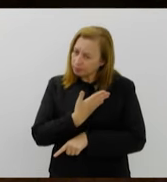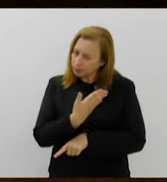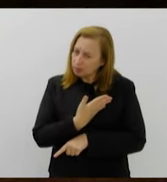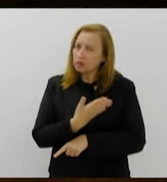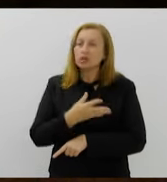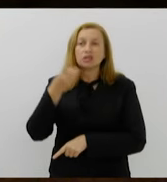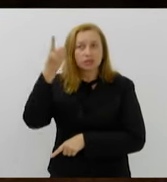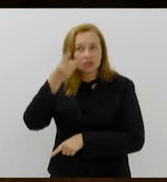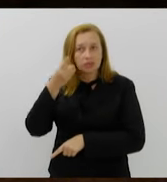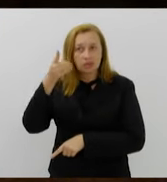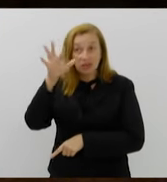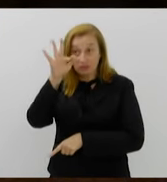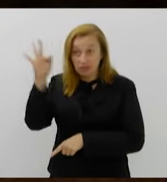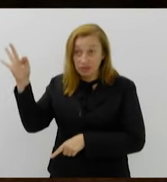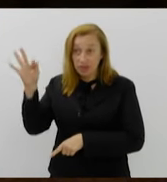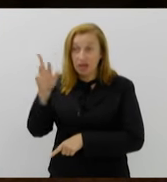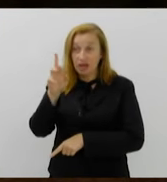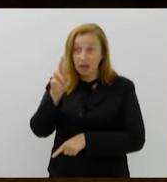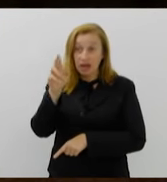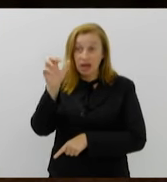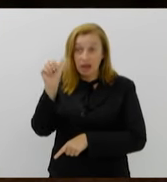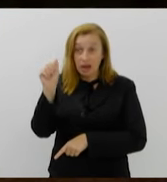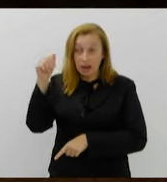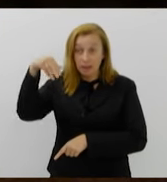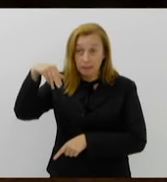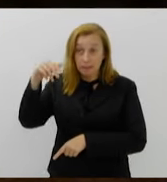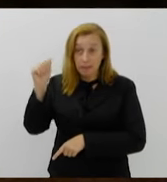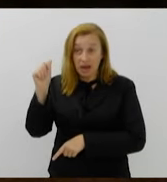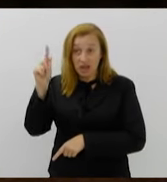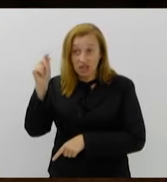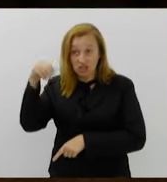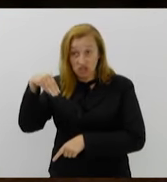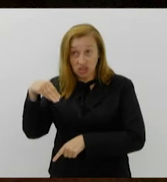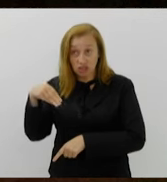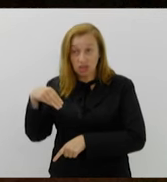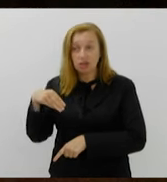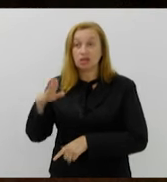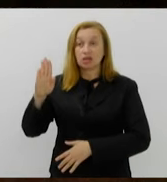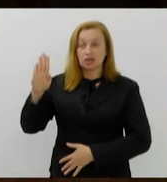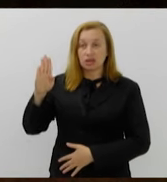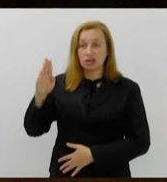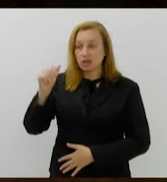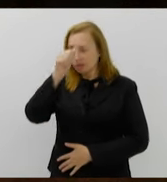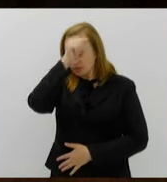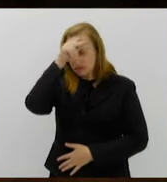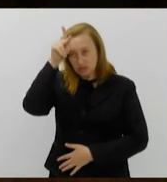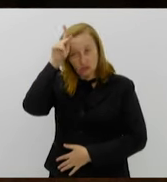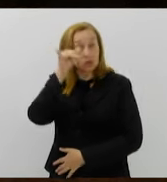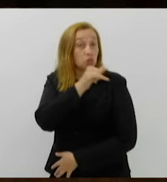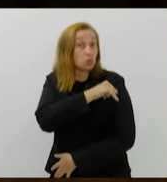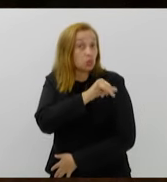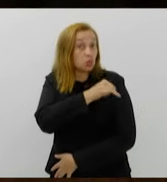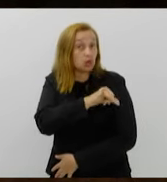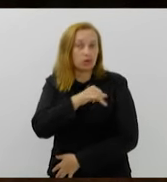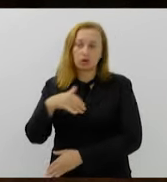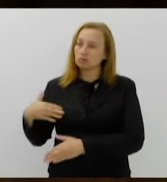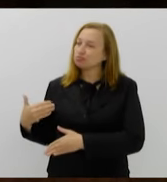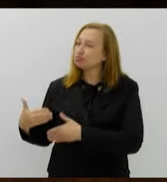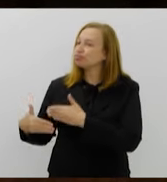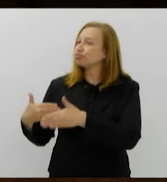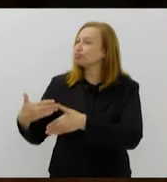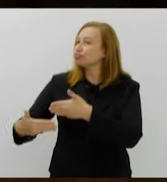deputado federal ramagem candidato à prefeitura do Rio a quem eu reputo uma trajetória